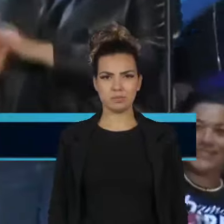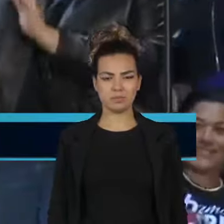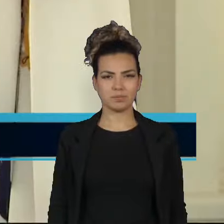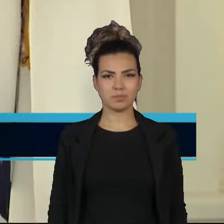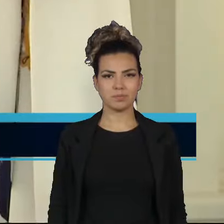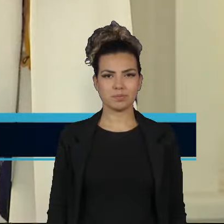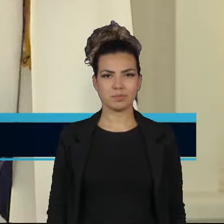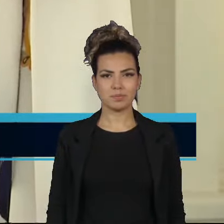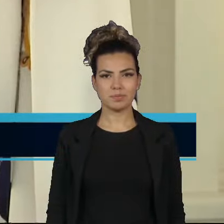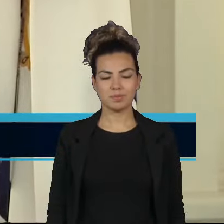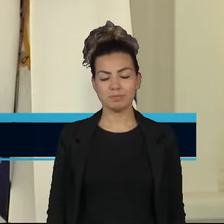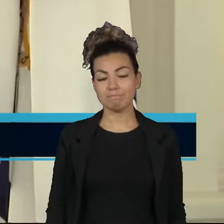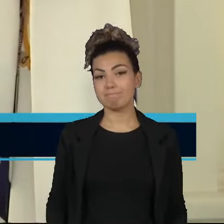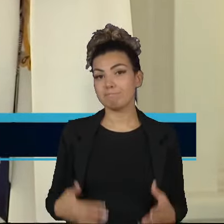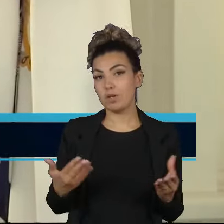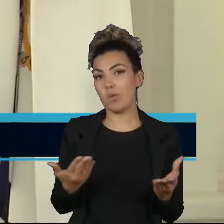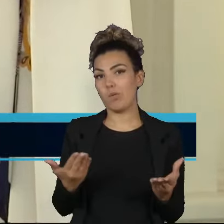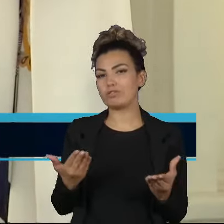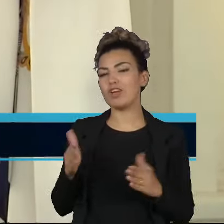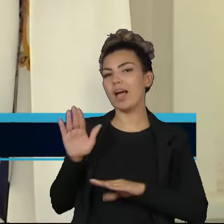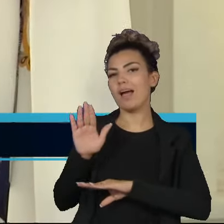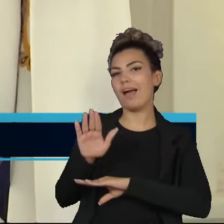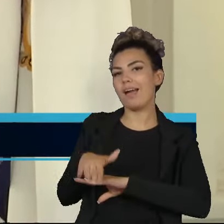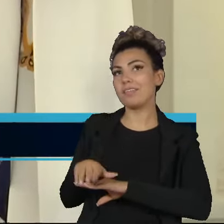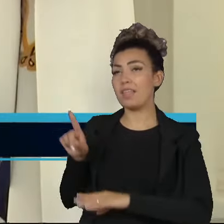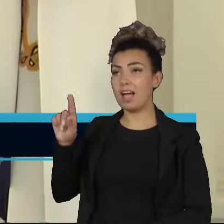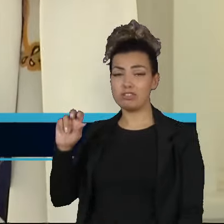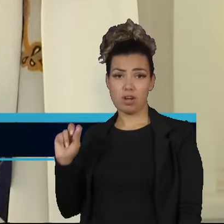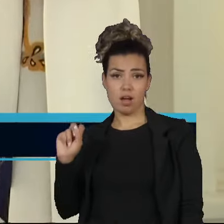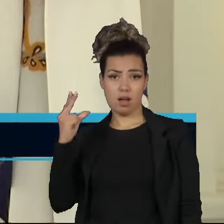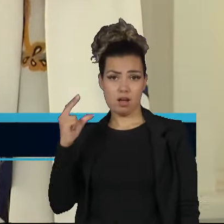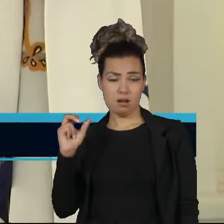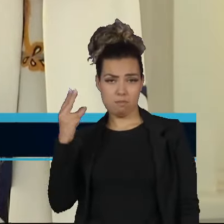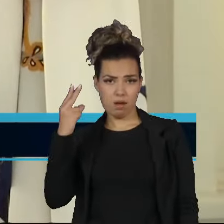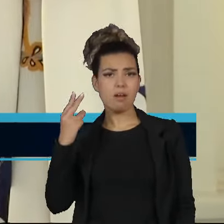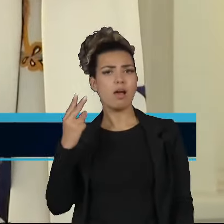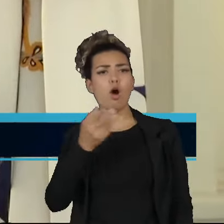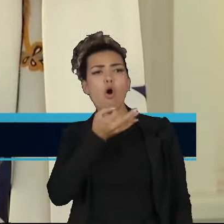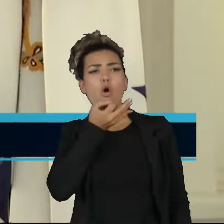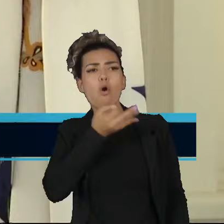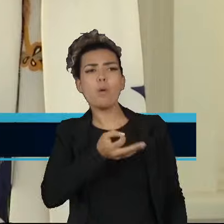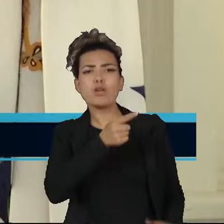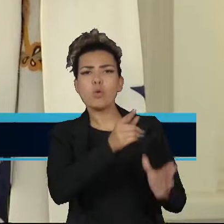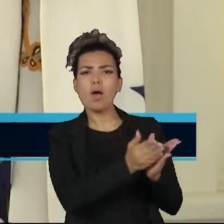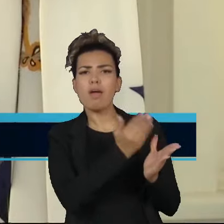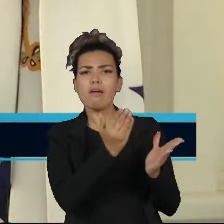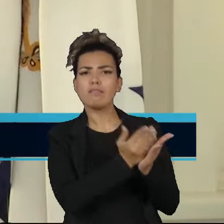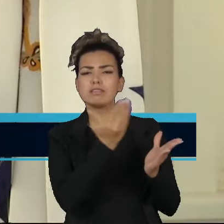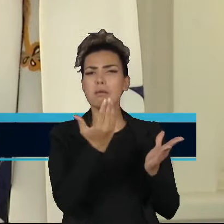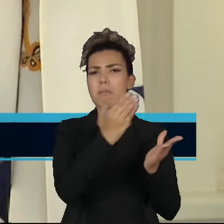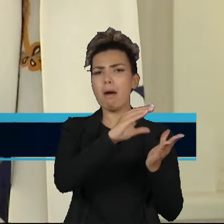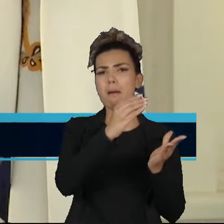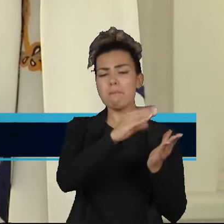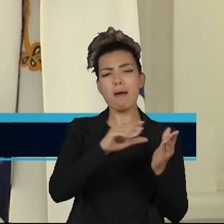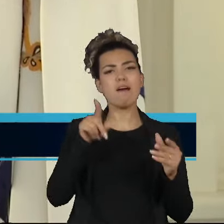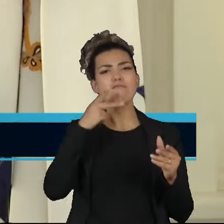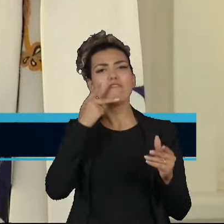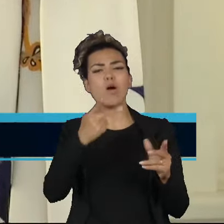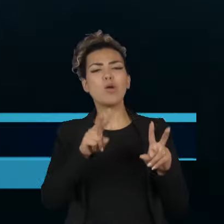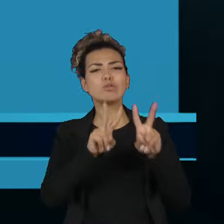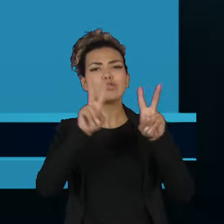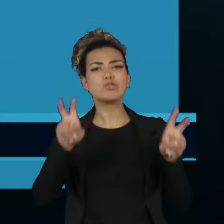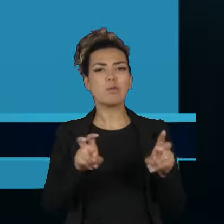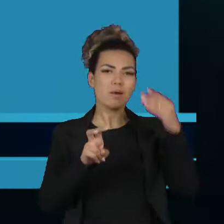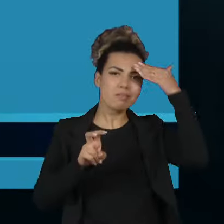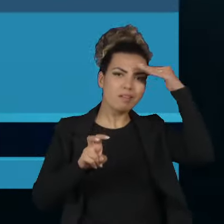rap hoje à tarde har comentou a entrevista publicada pela revista o ex de gabin Deal